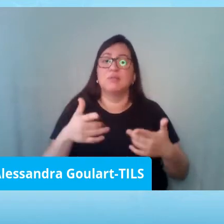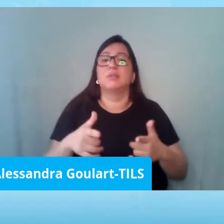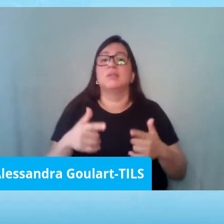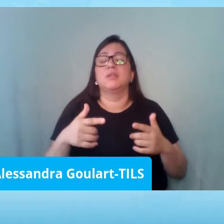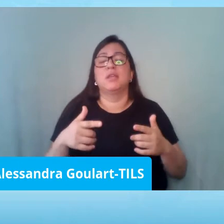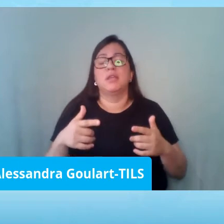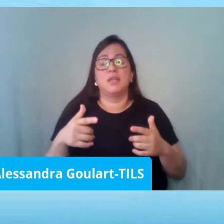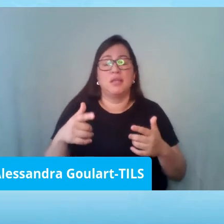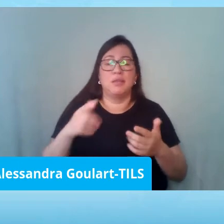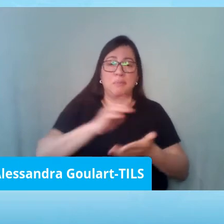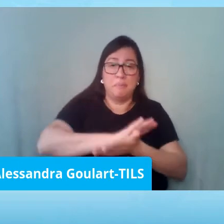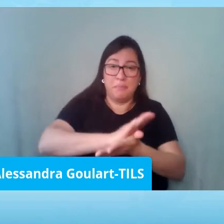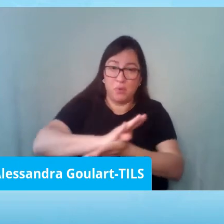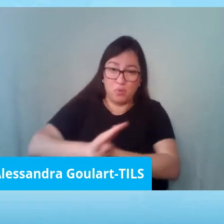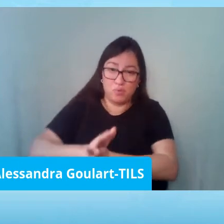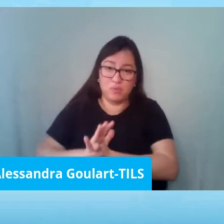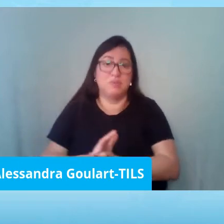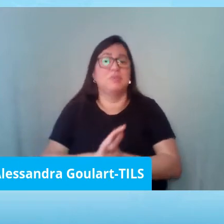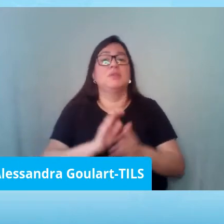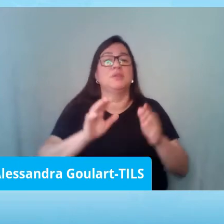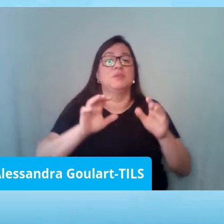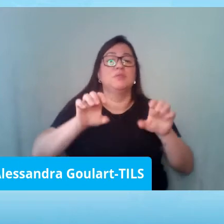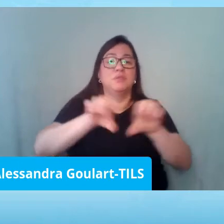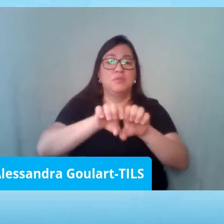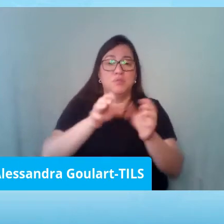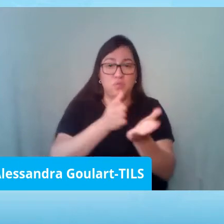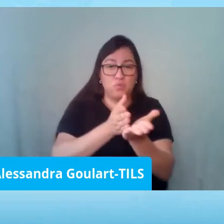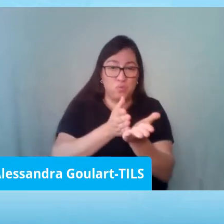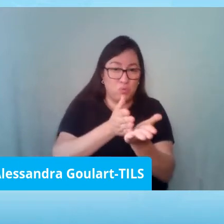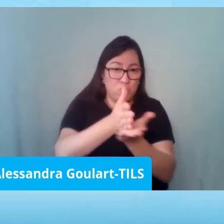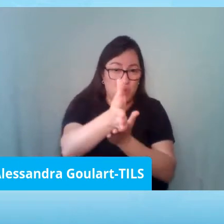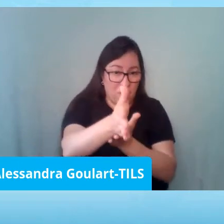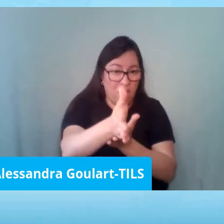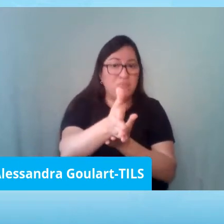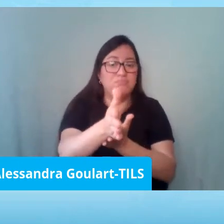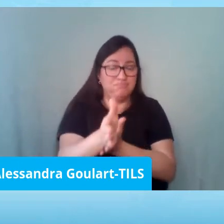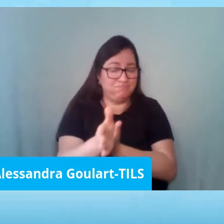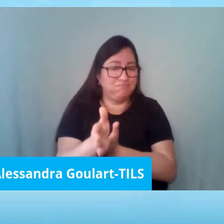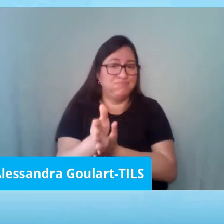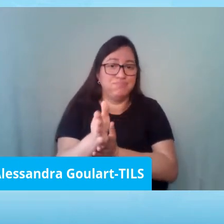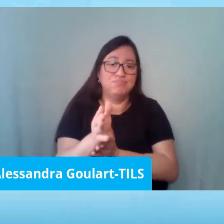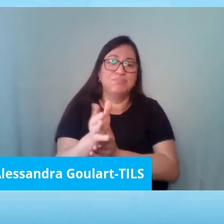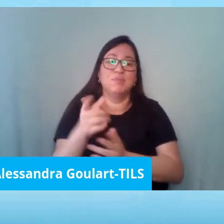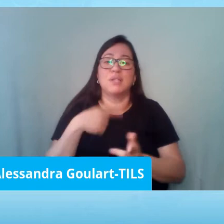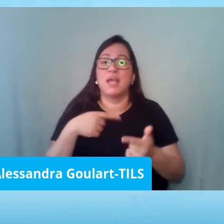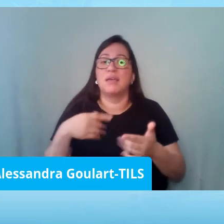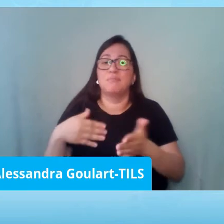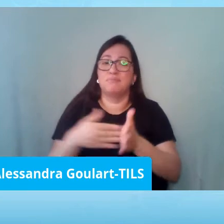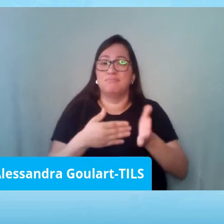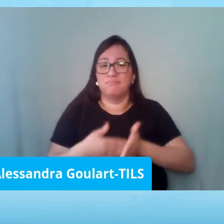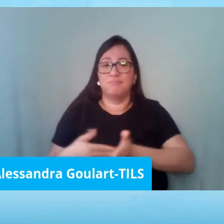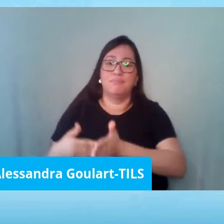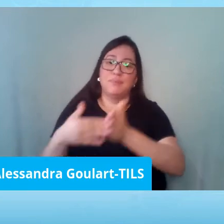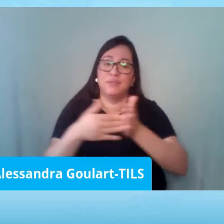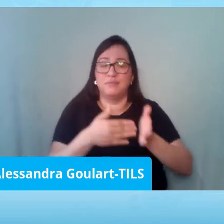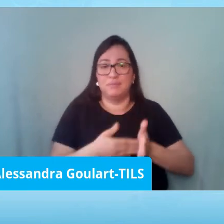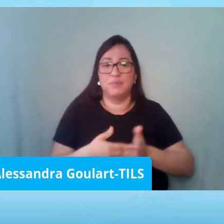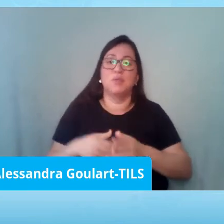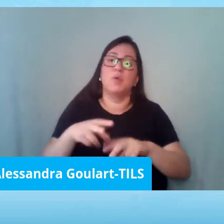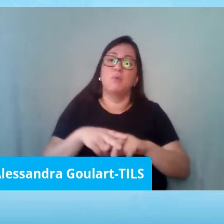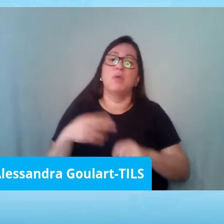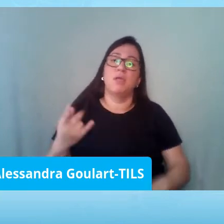gente tem aos serviços, né? Por isso que muitas vezes, por isso que é importante que vocês visitadores,